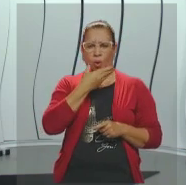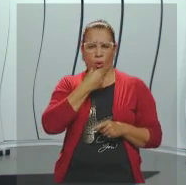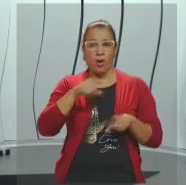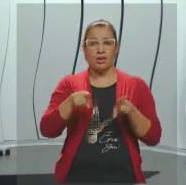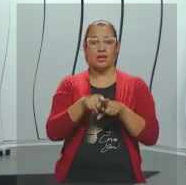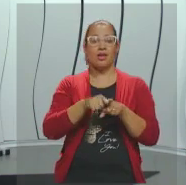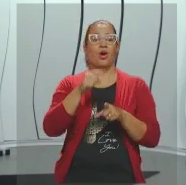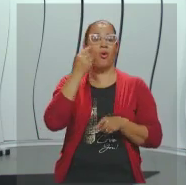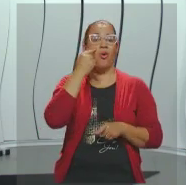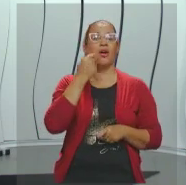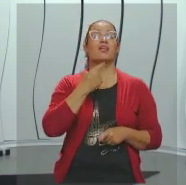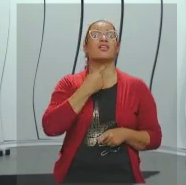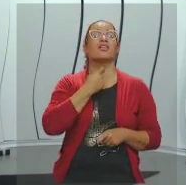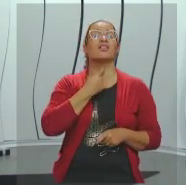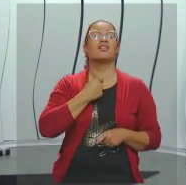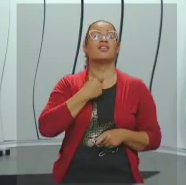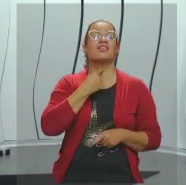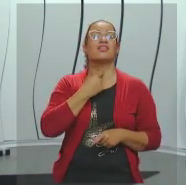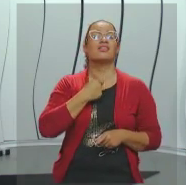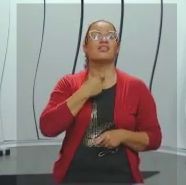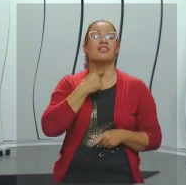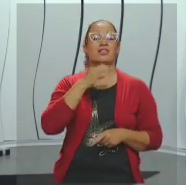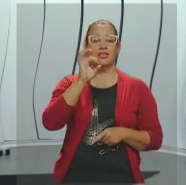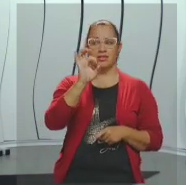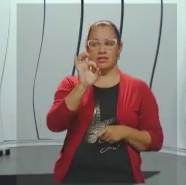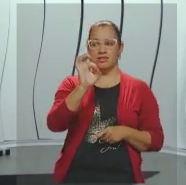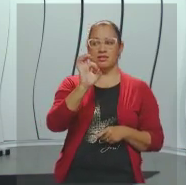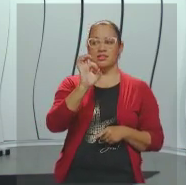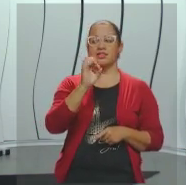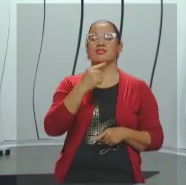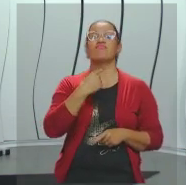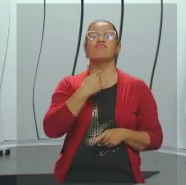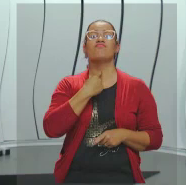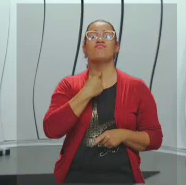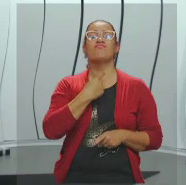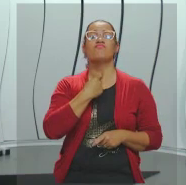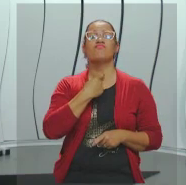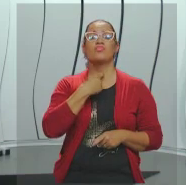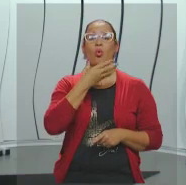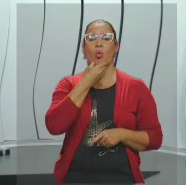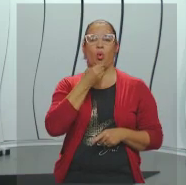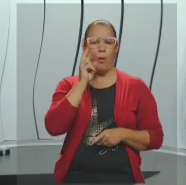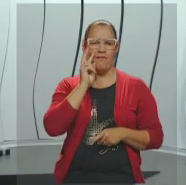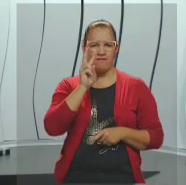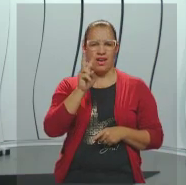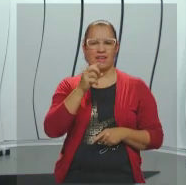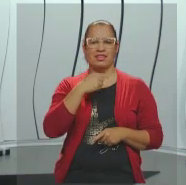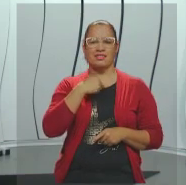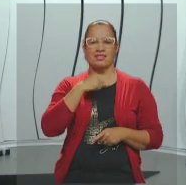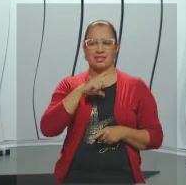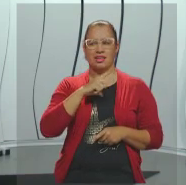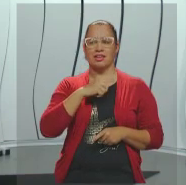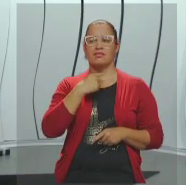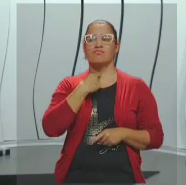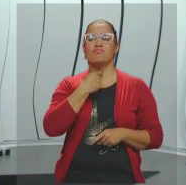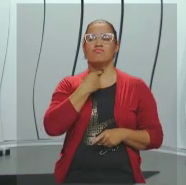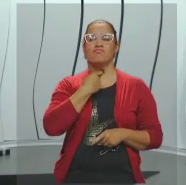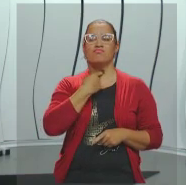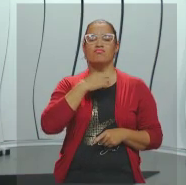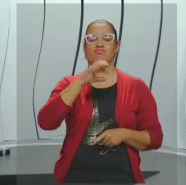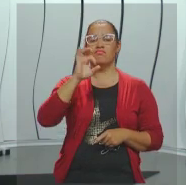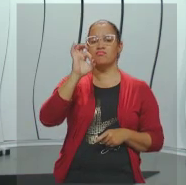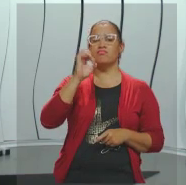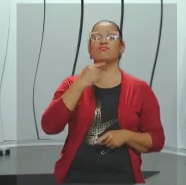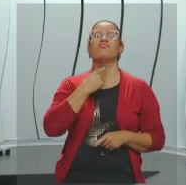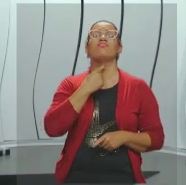essa região aqui do pescoço que fica muito mais nítido nos homens, que tem aqui uma projeção para fora,